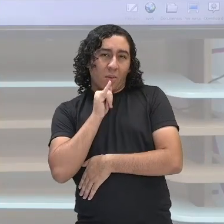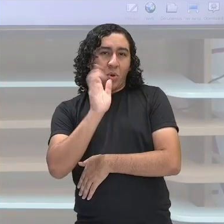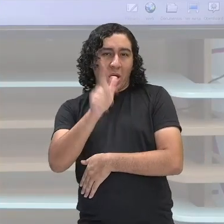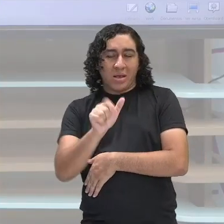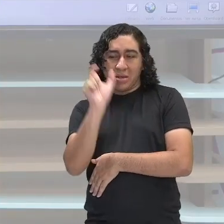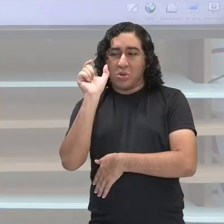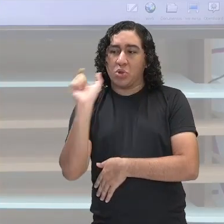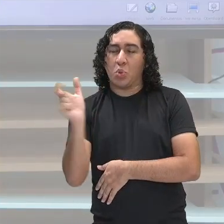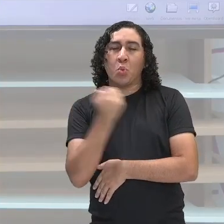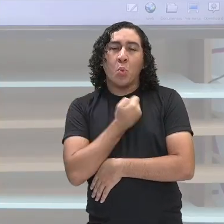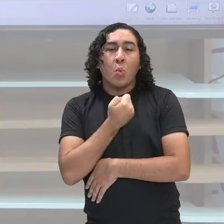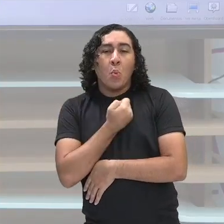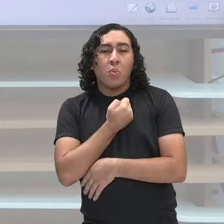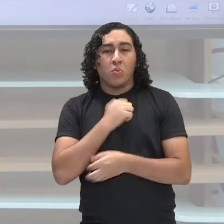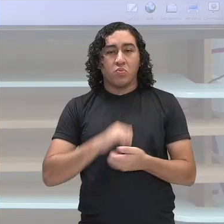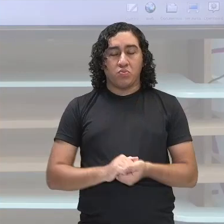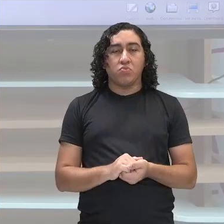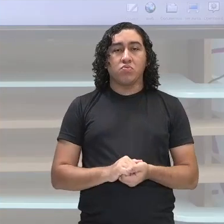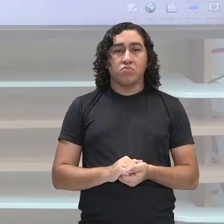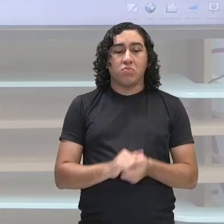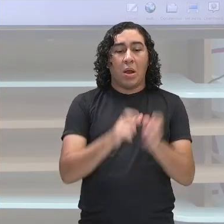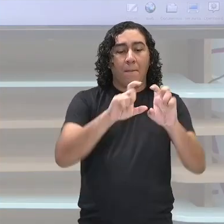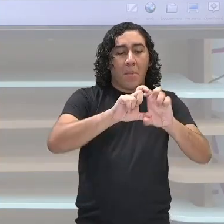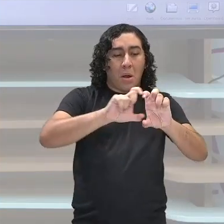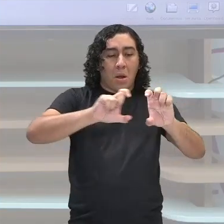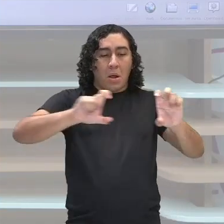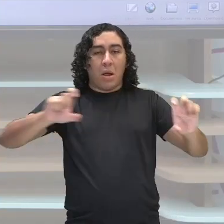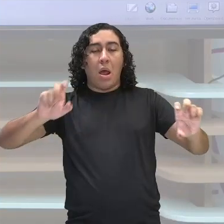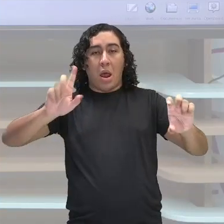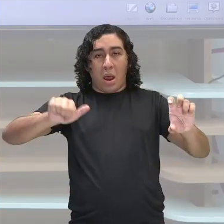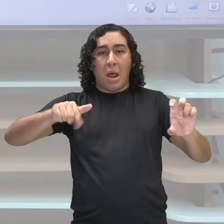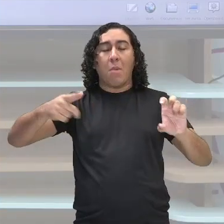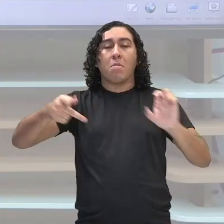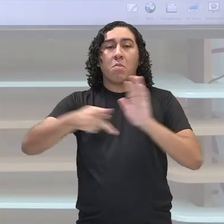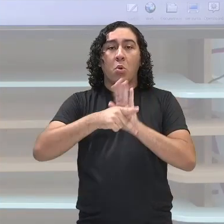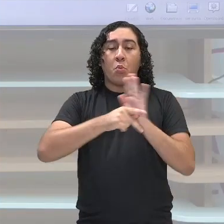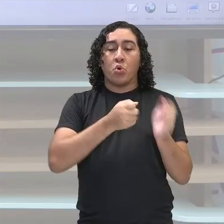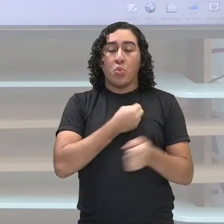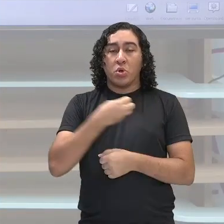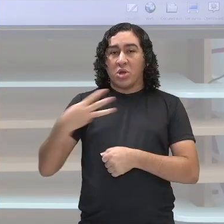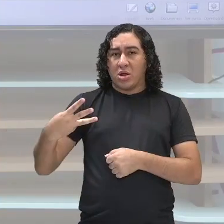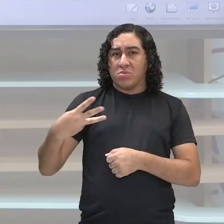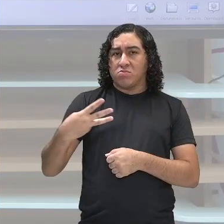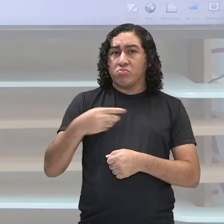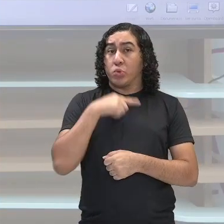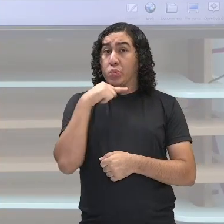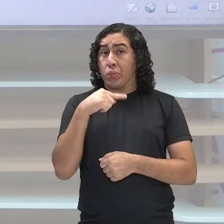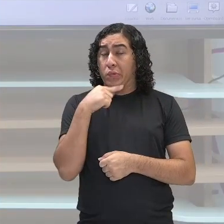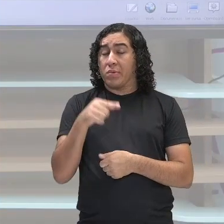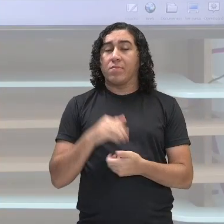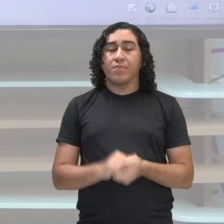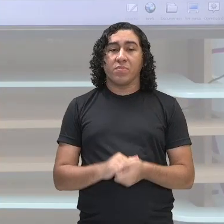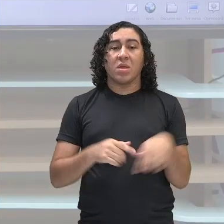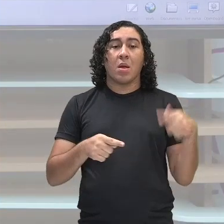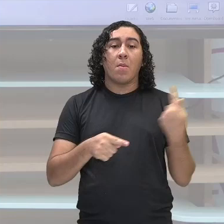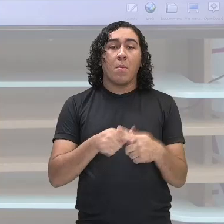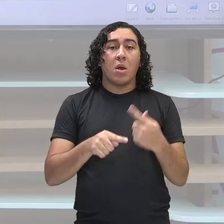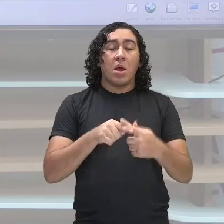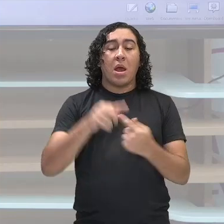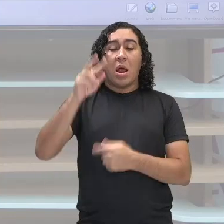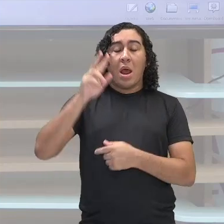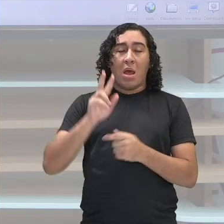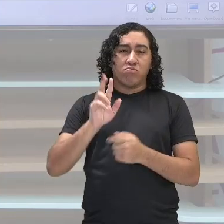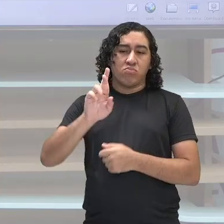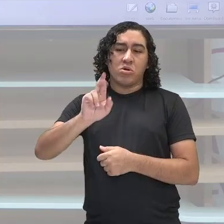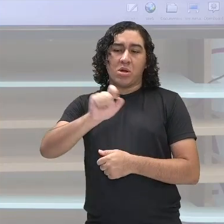ou seja, essa minha razão, que é o 3? Não, né? Por quê? Porque a razão, ela pode ser